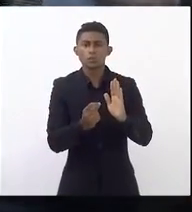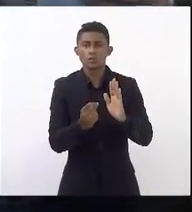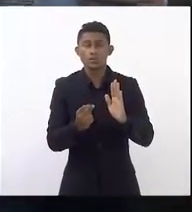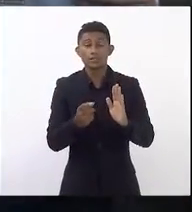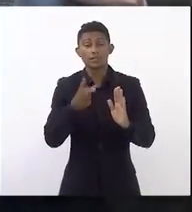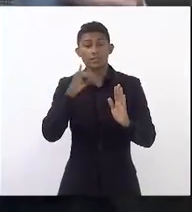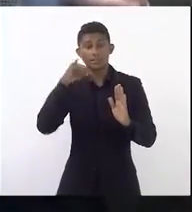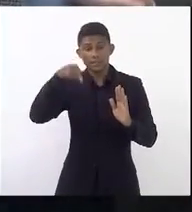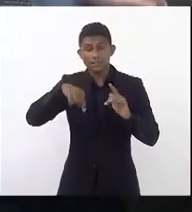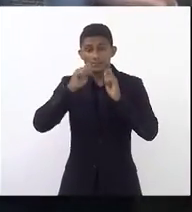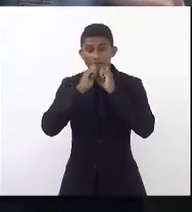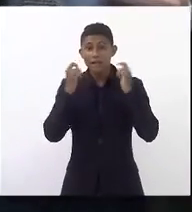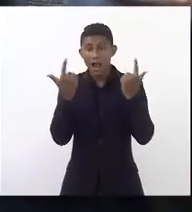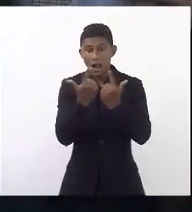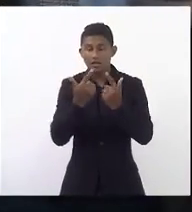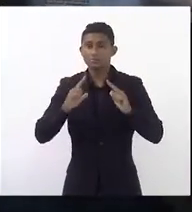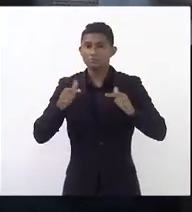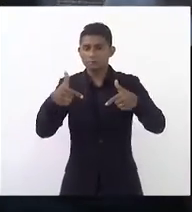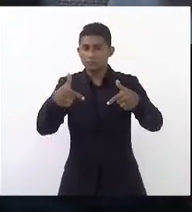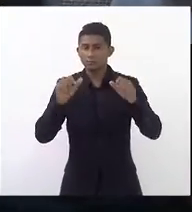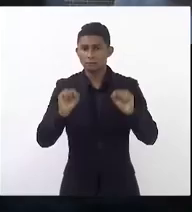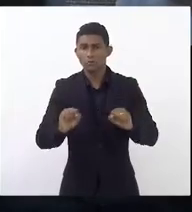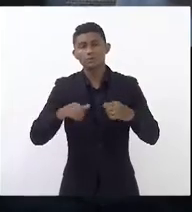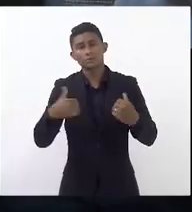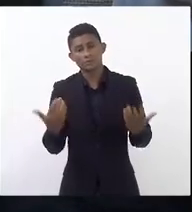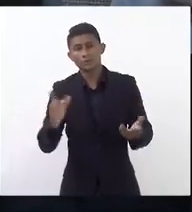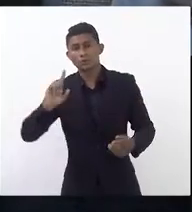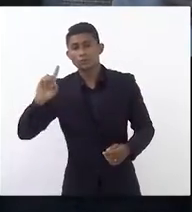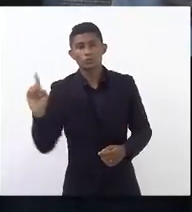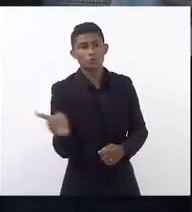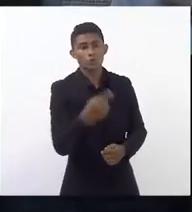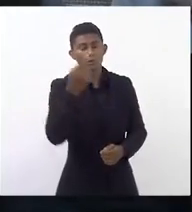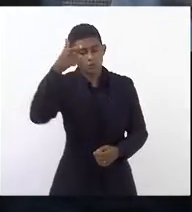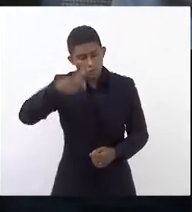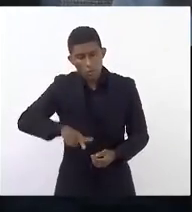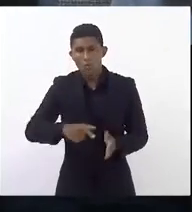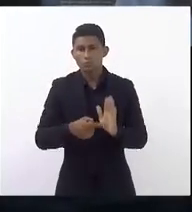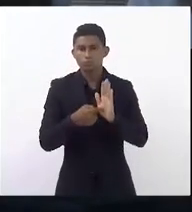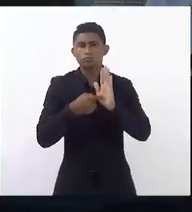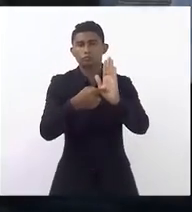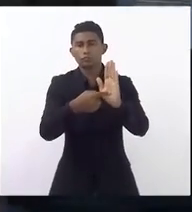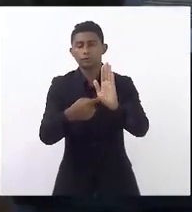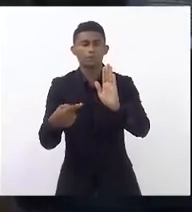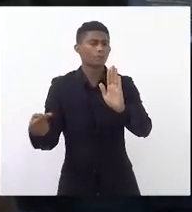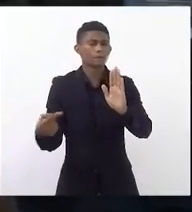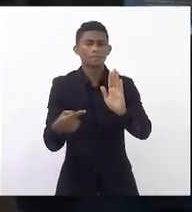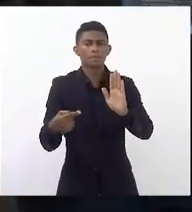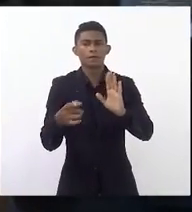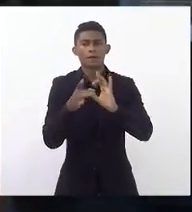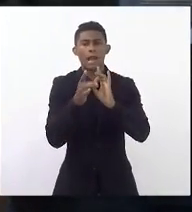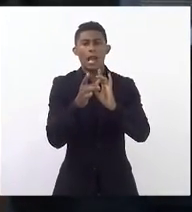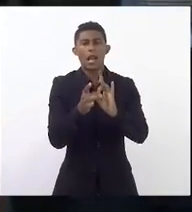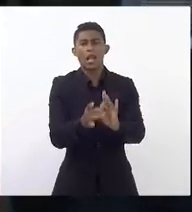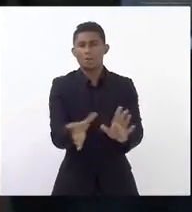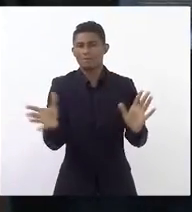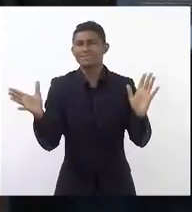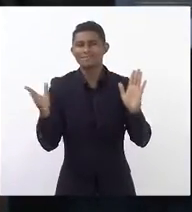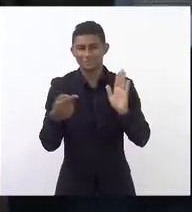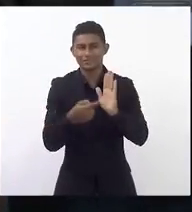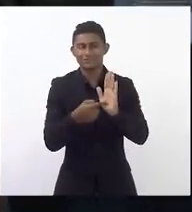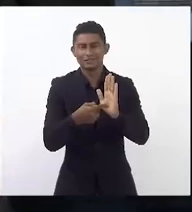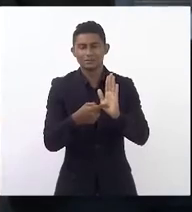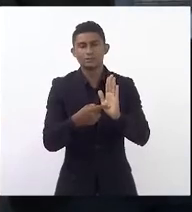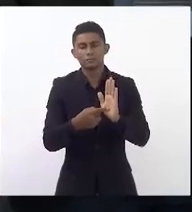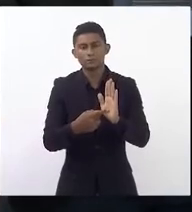essa iniciativa. Por isso, nós reapresentamos hoje sobre a forma autorizativa. Em relação especificamente